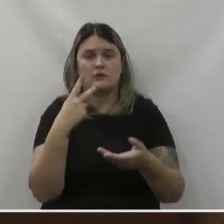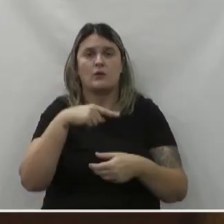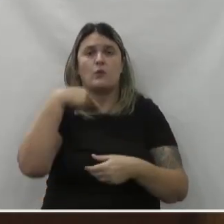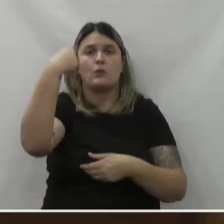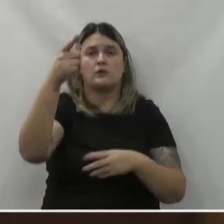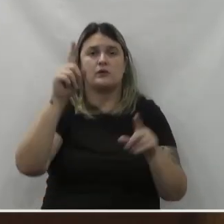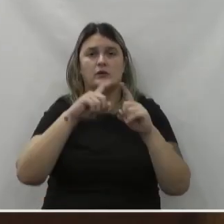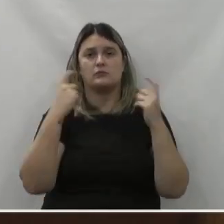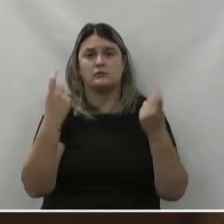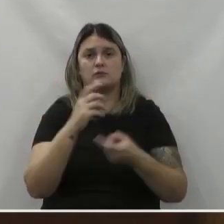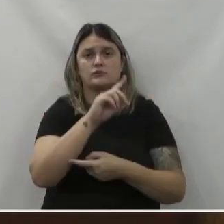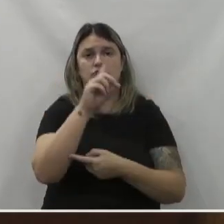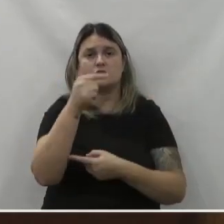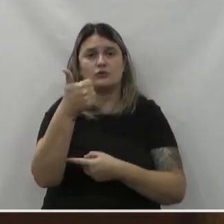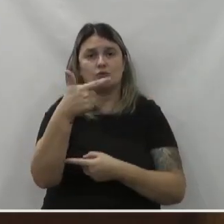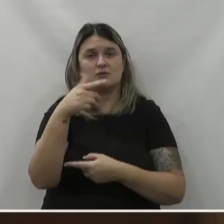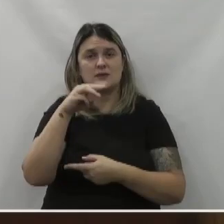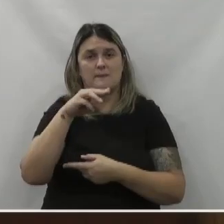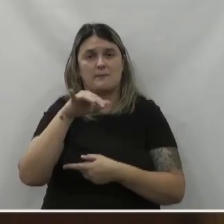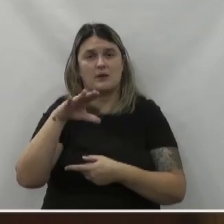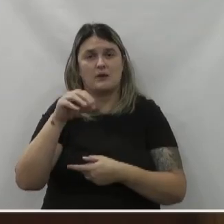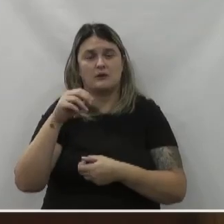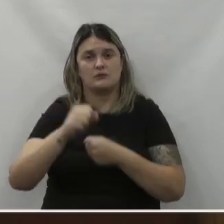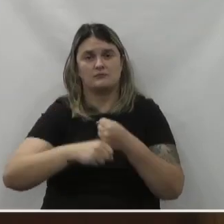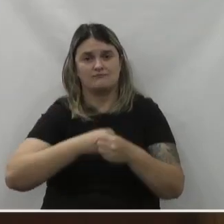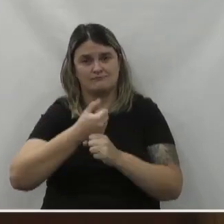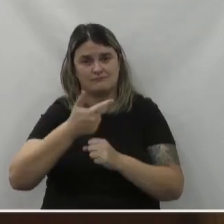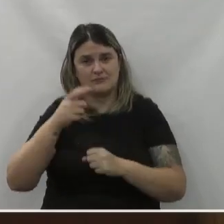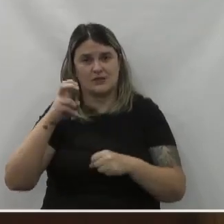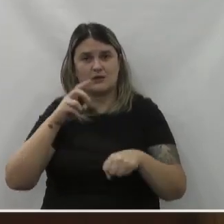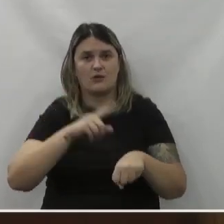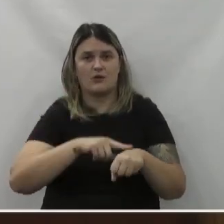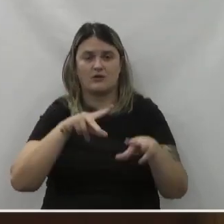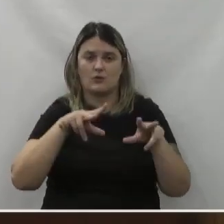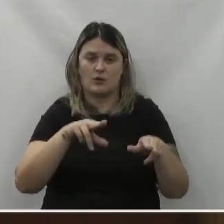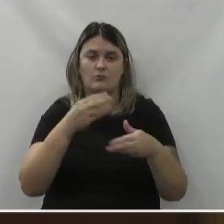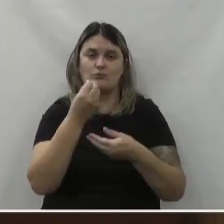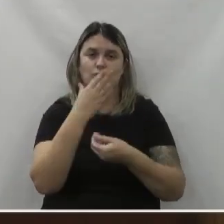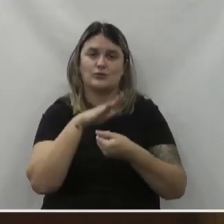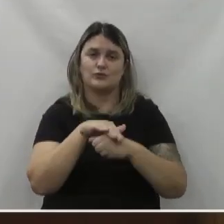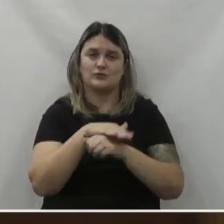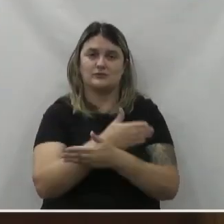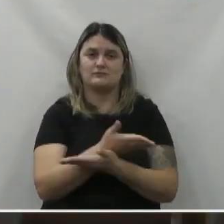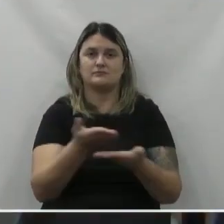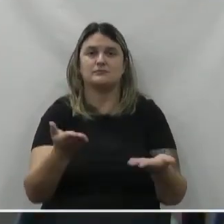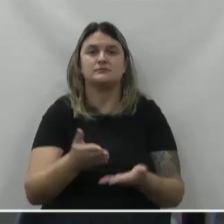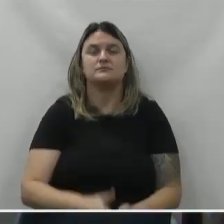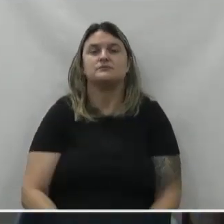reunião ordinária será no dia 12 de maio de 2025, no horário regimental. Muito obrigado, uma boa noite a todos.